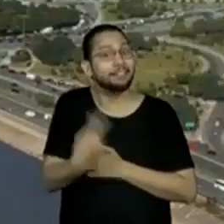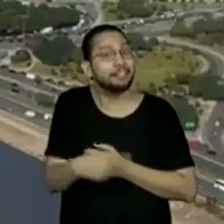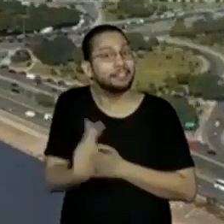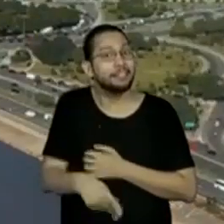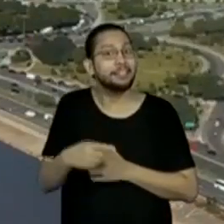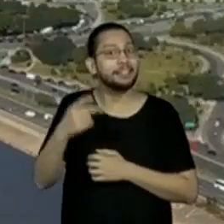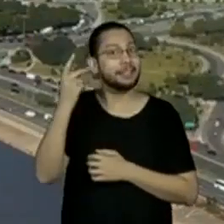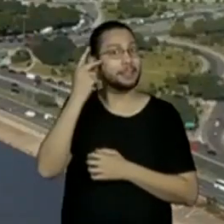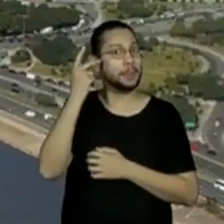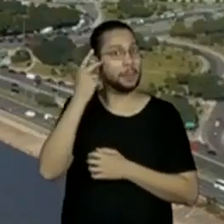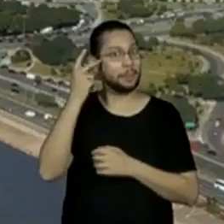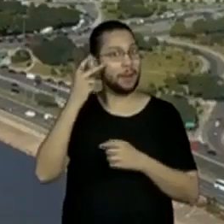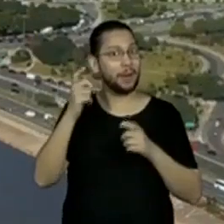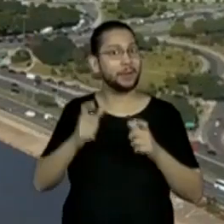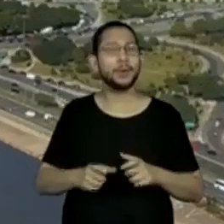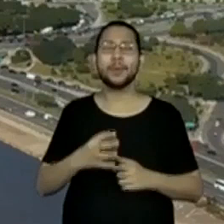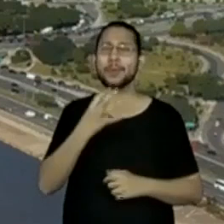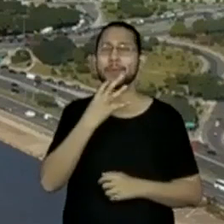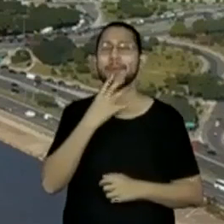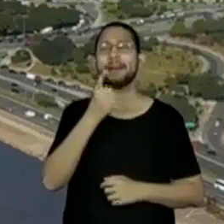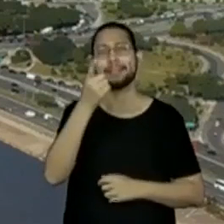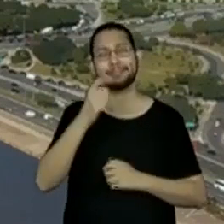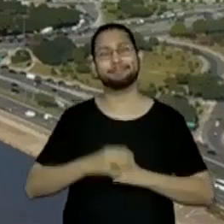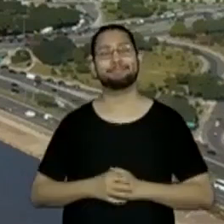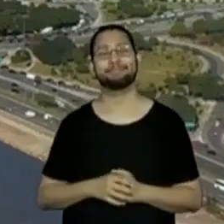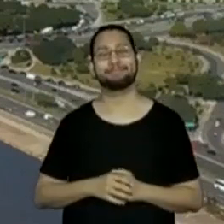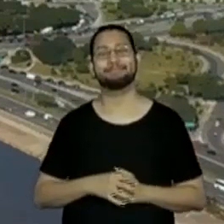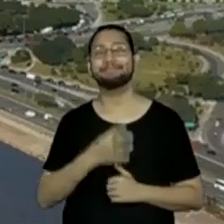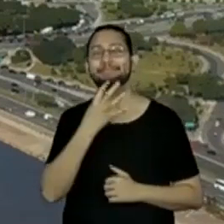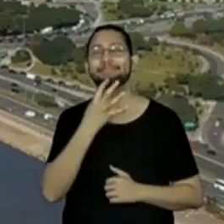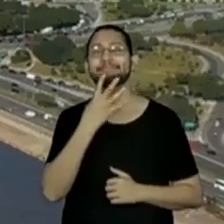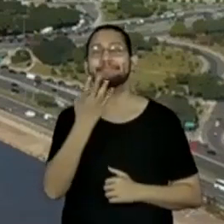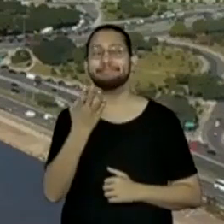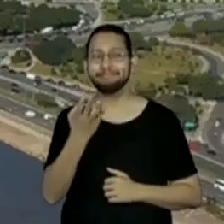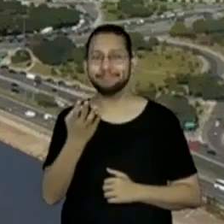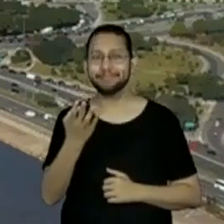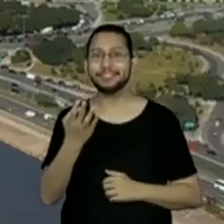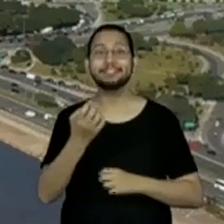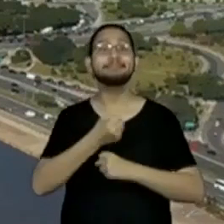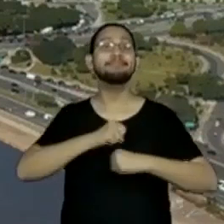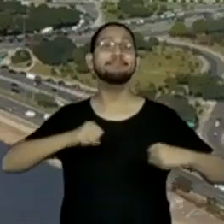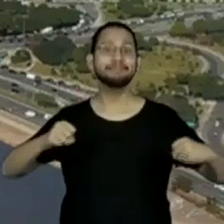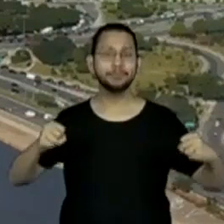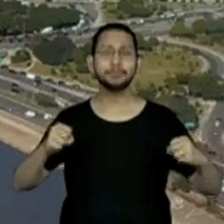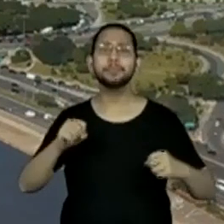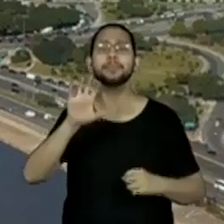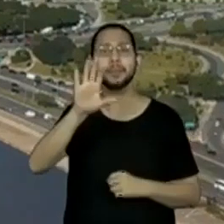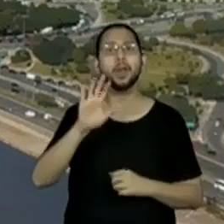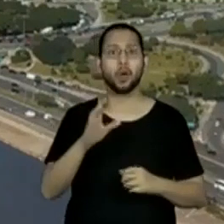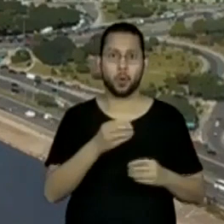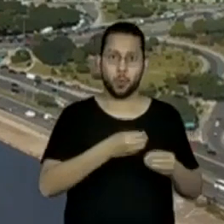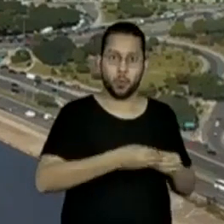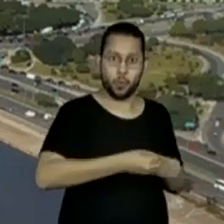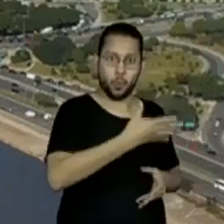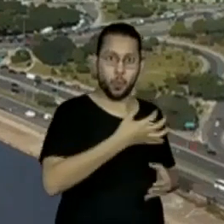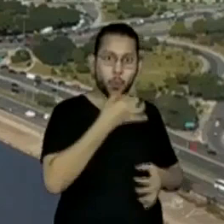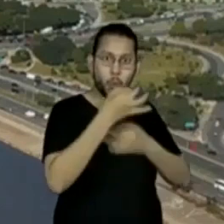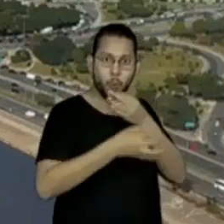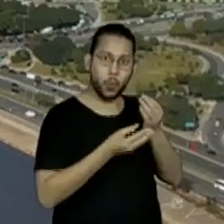Paulo, conhece o nome desse rio. Eu quero que vocês já coloquem nos comentários,